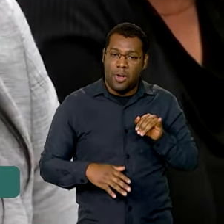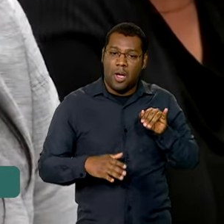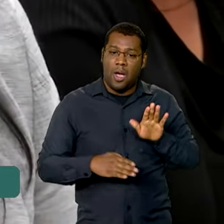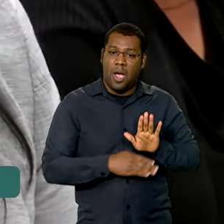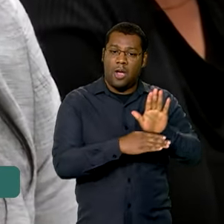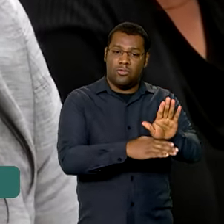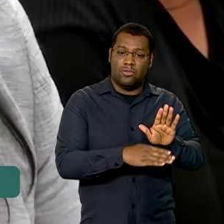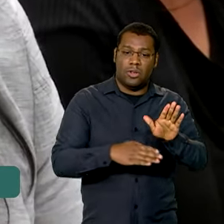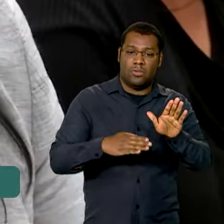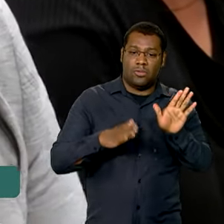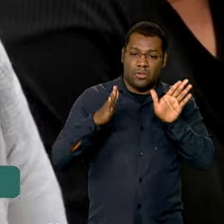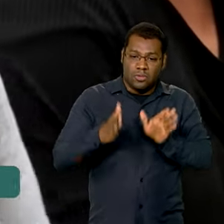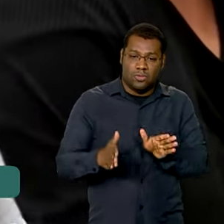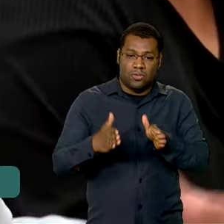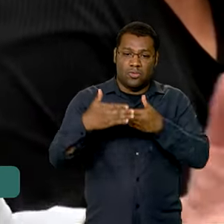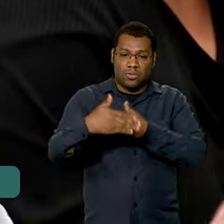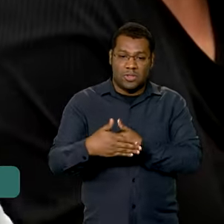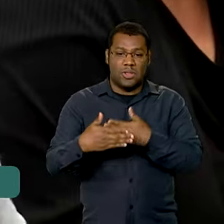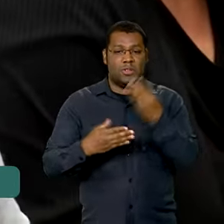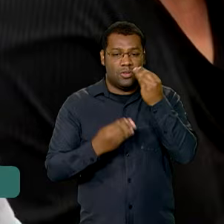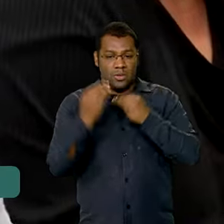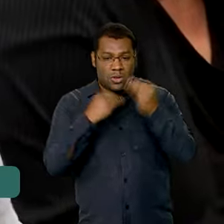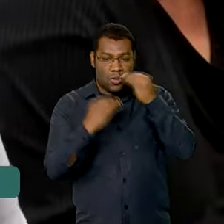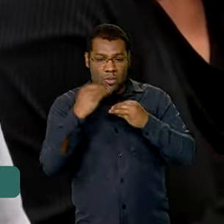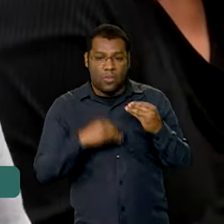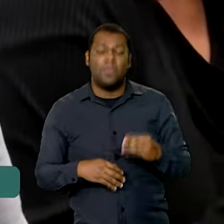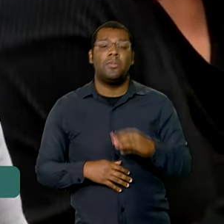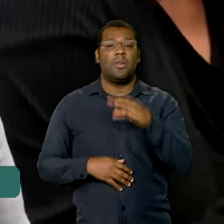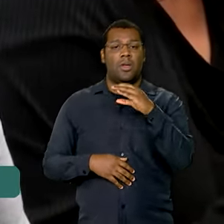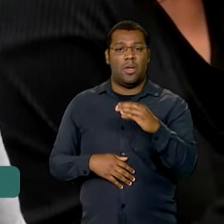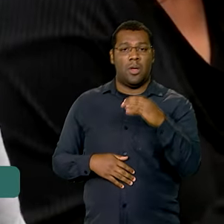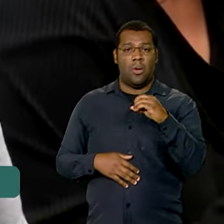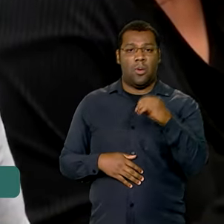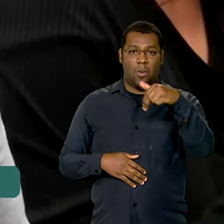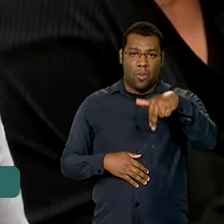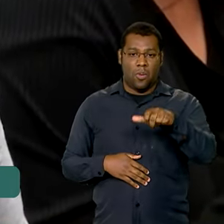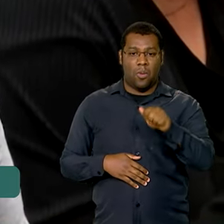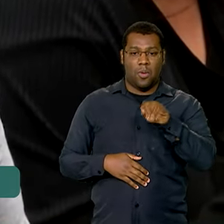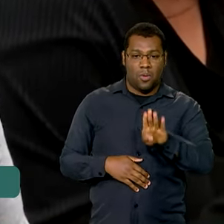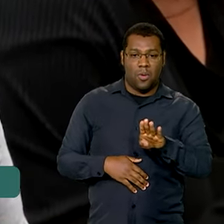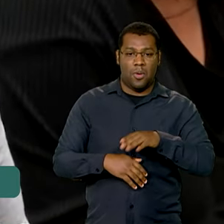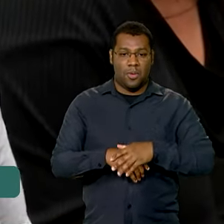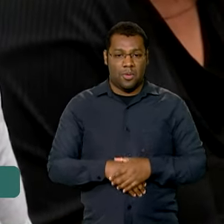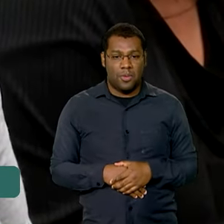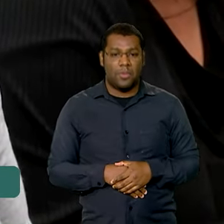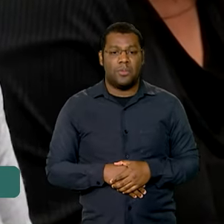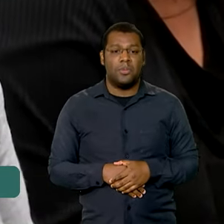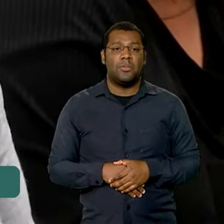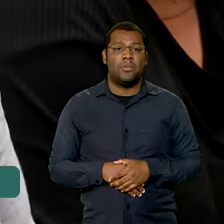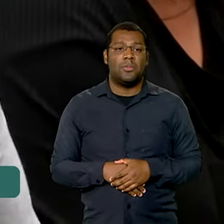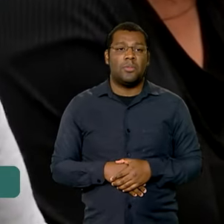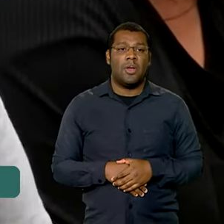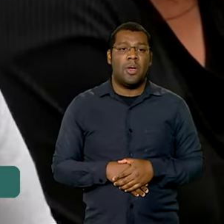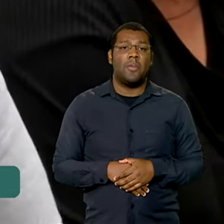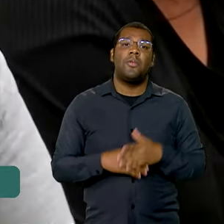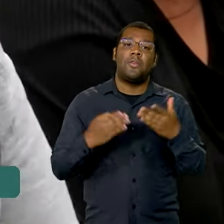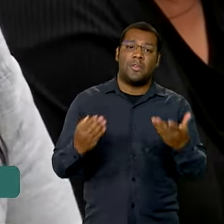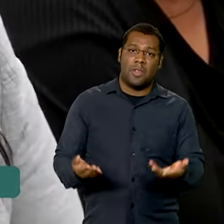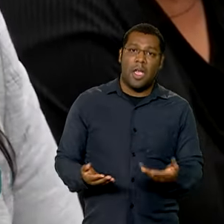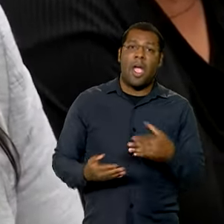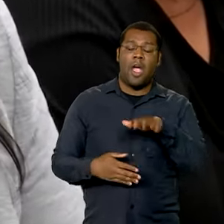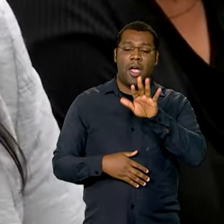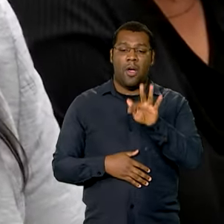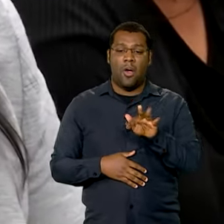são adquiridas pela Conab eh a Funai vai e pega a o as cestas de alimentos e